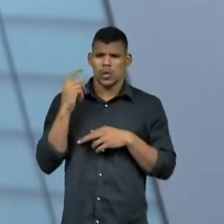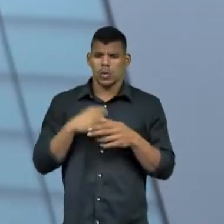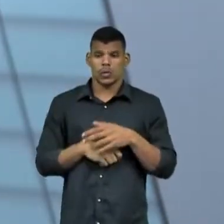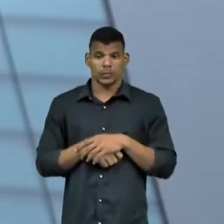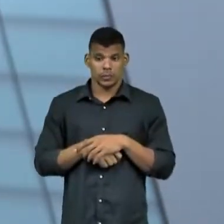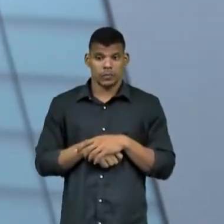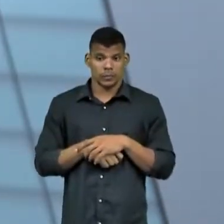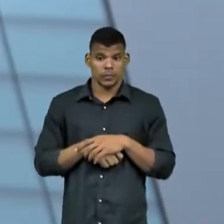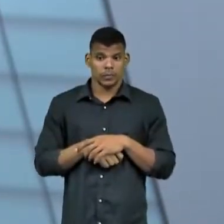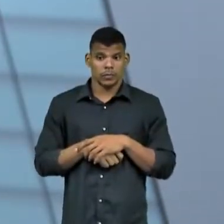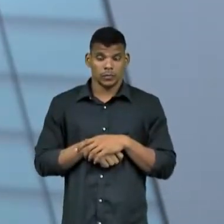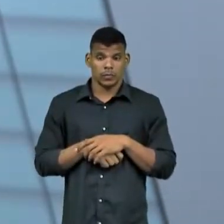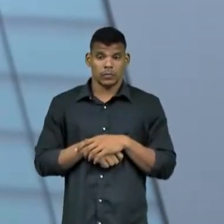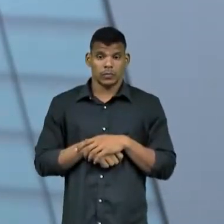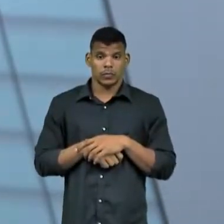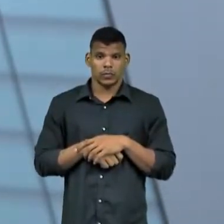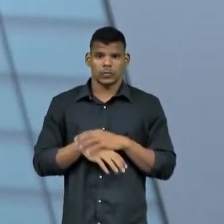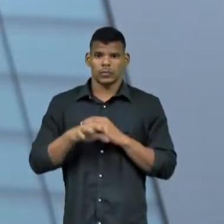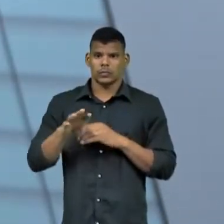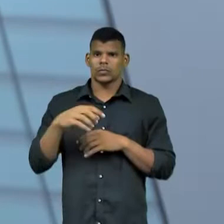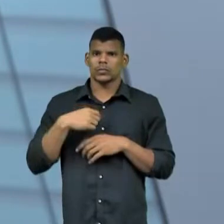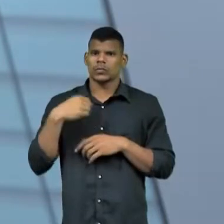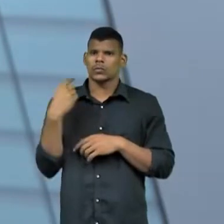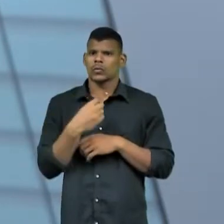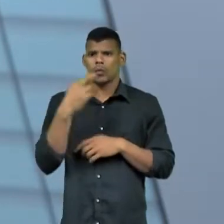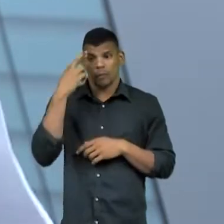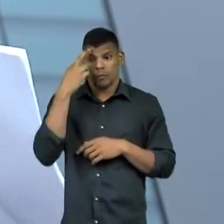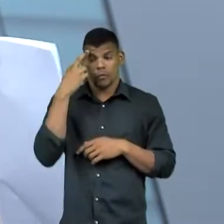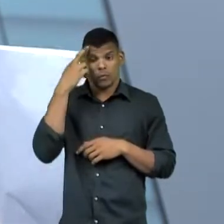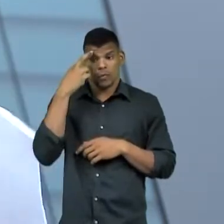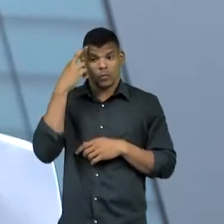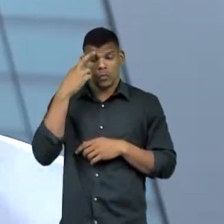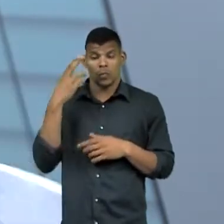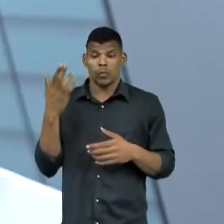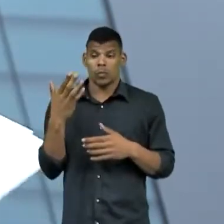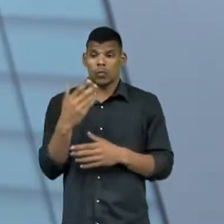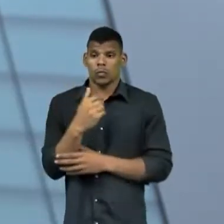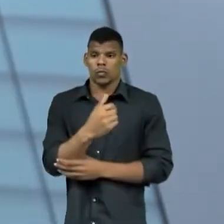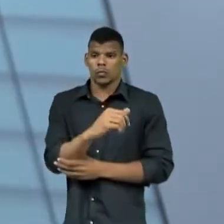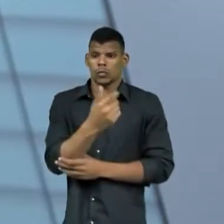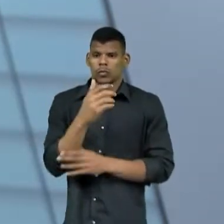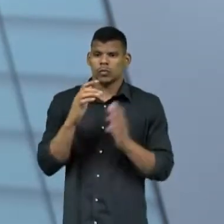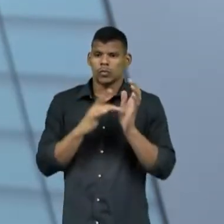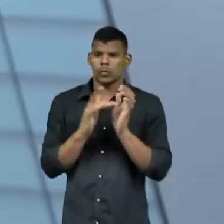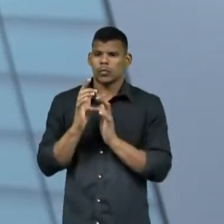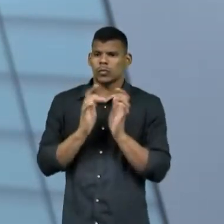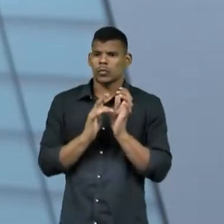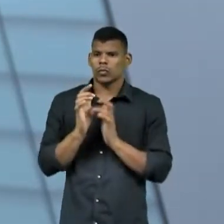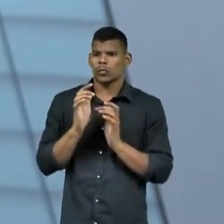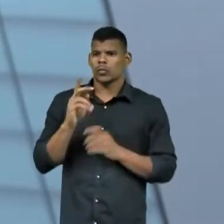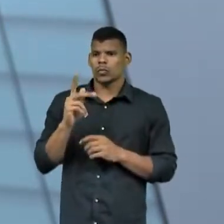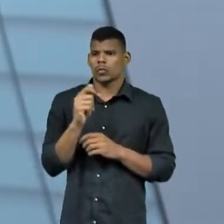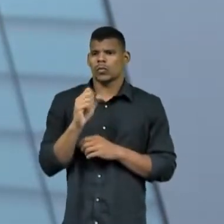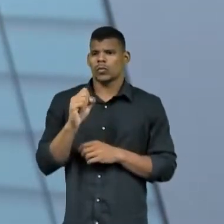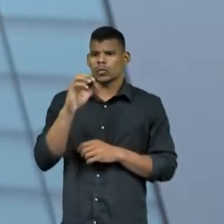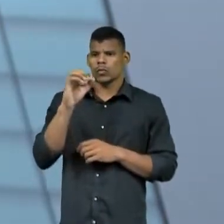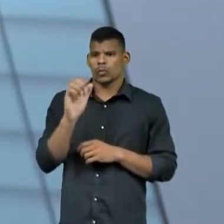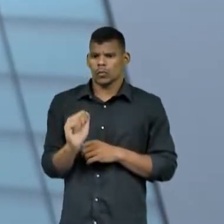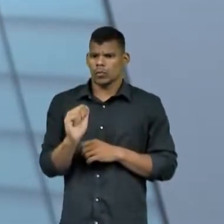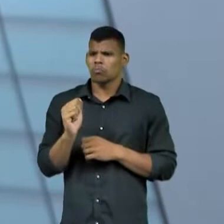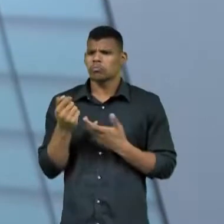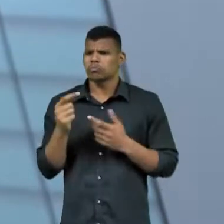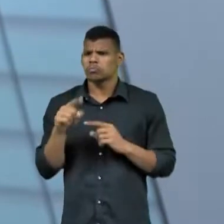celebram a Páscoa e a gente vai fazer essa reflexão onde Jesus entra na Páscoa Por que que ele